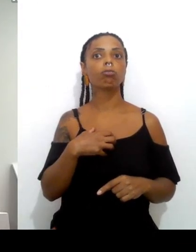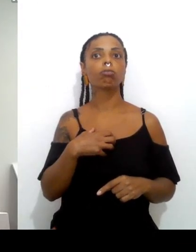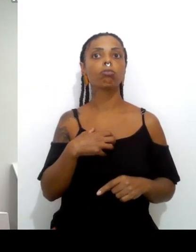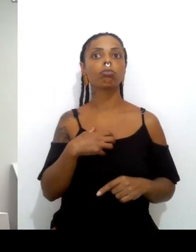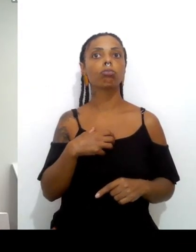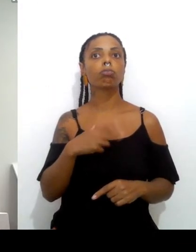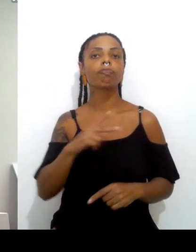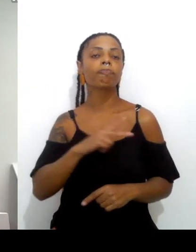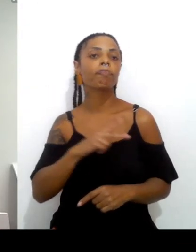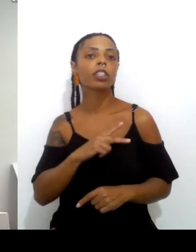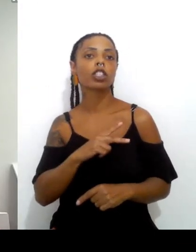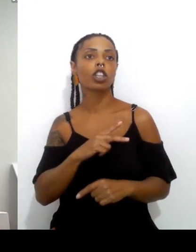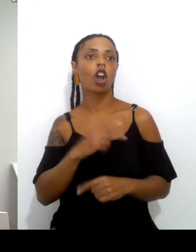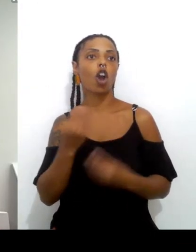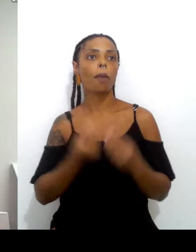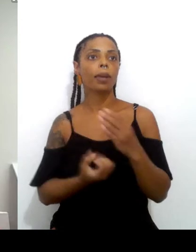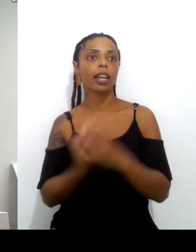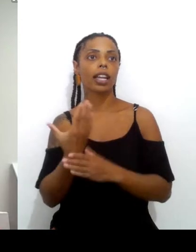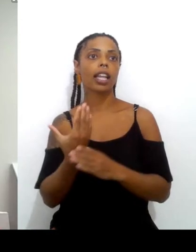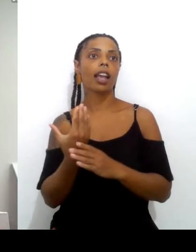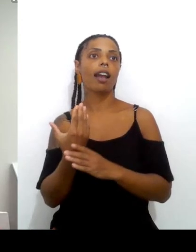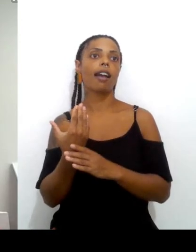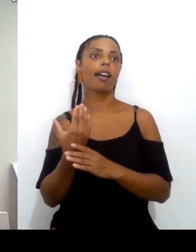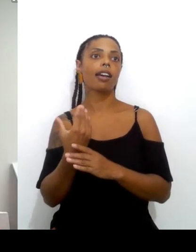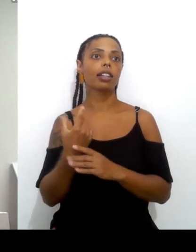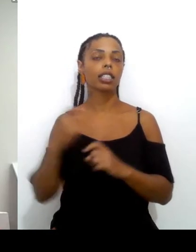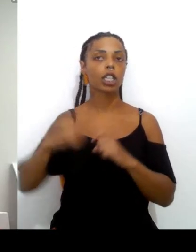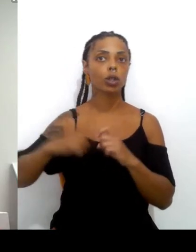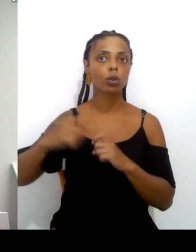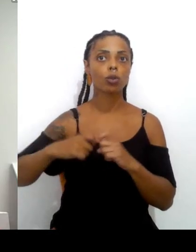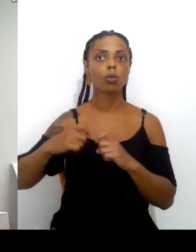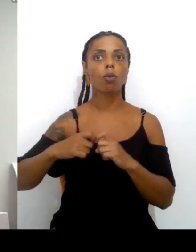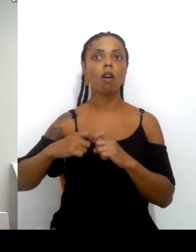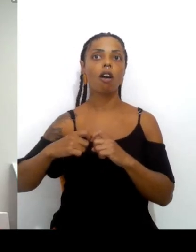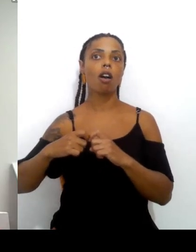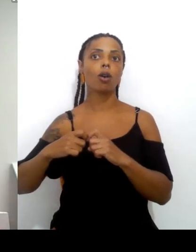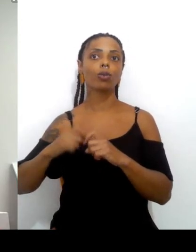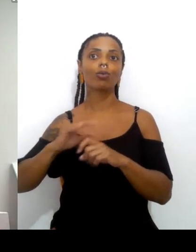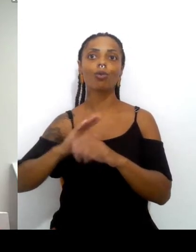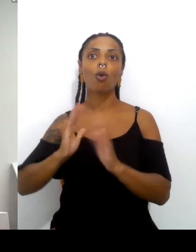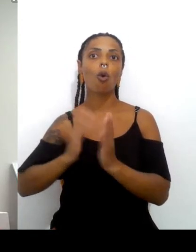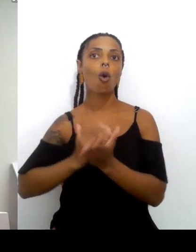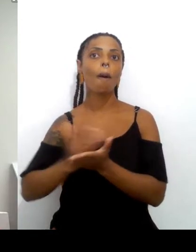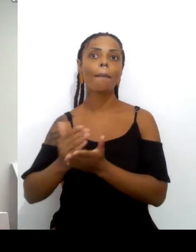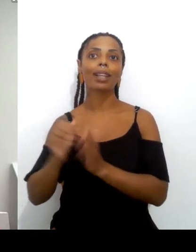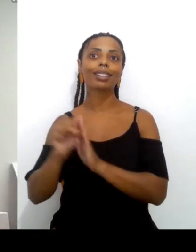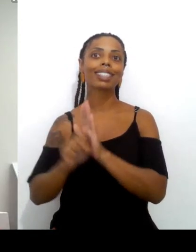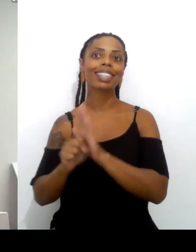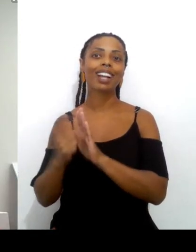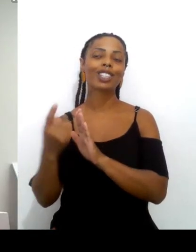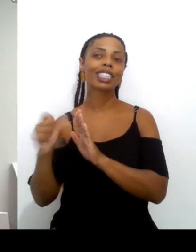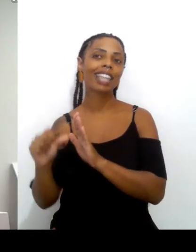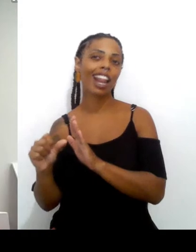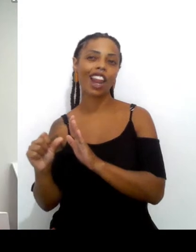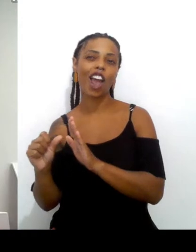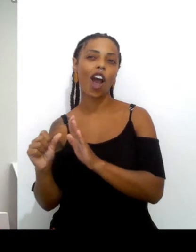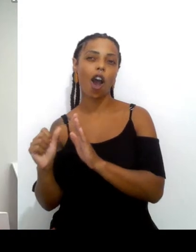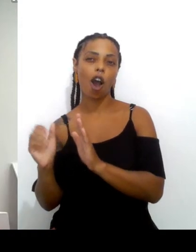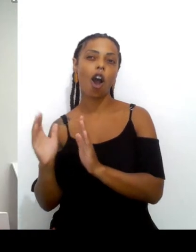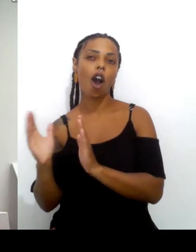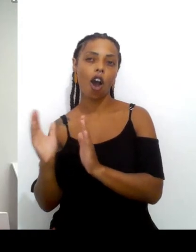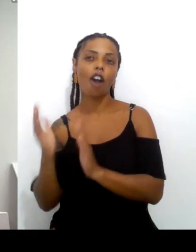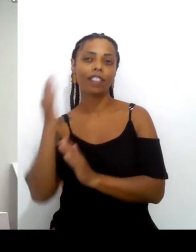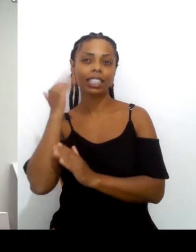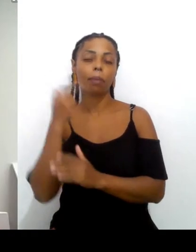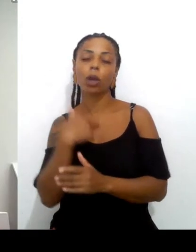do comércio meadas do século XIX então século 20 eu não tenho conhecimento para responder